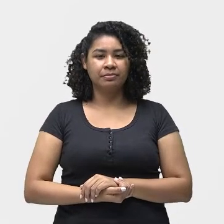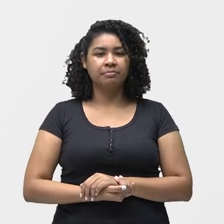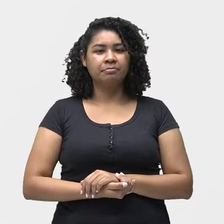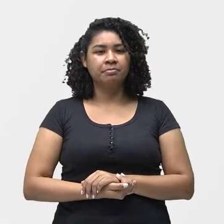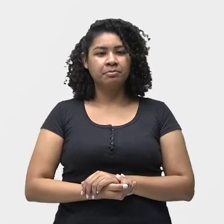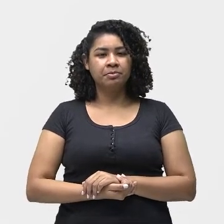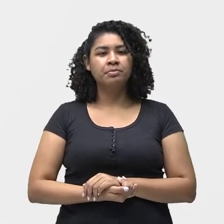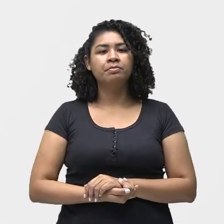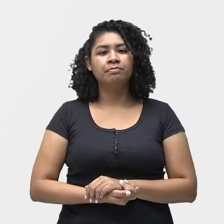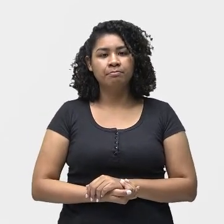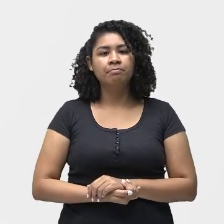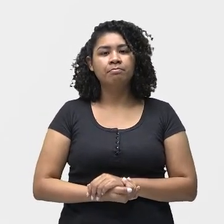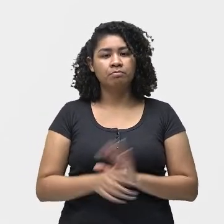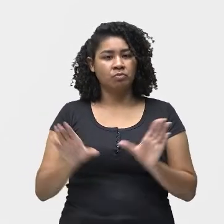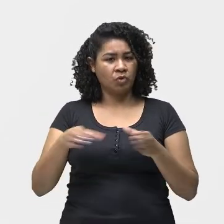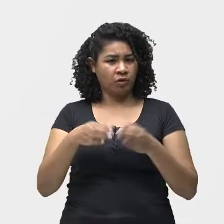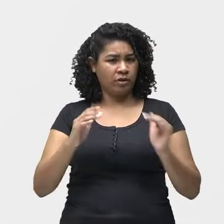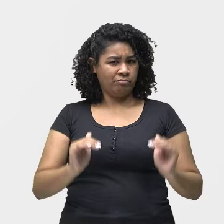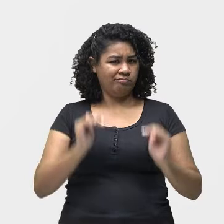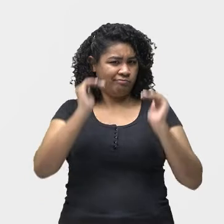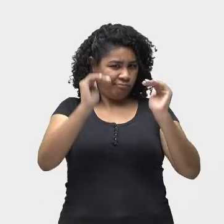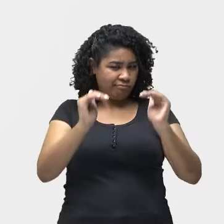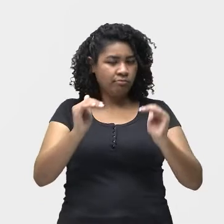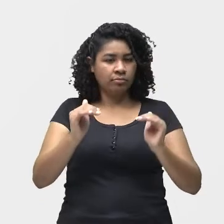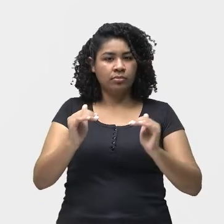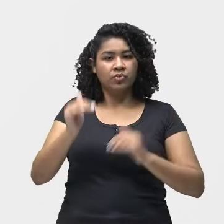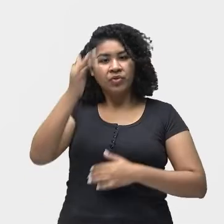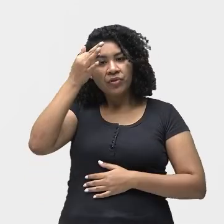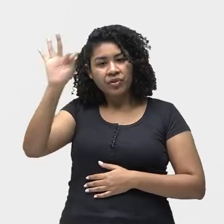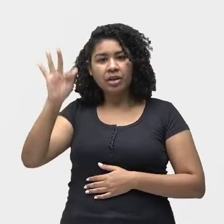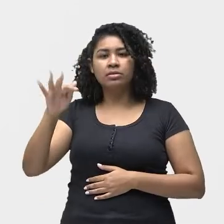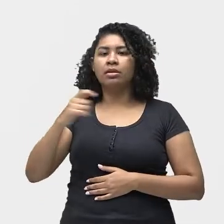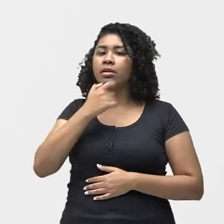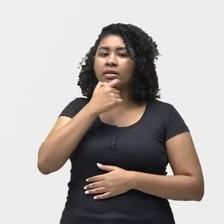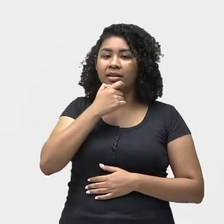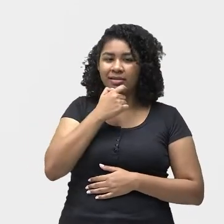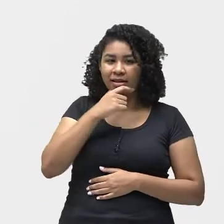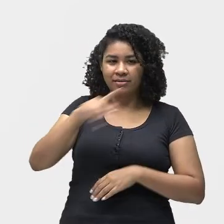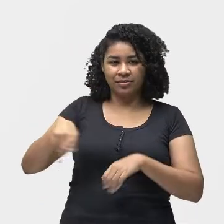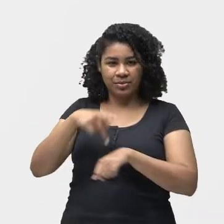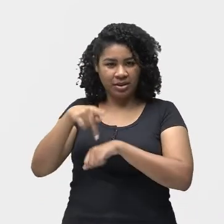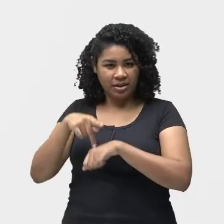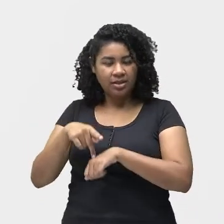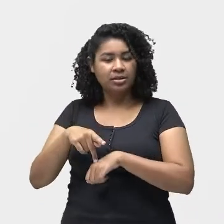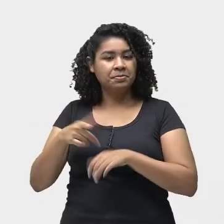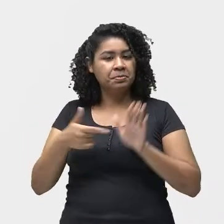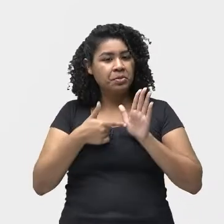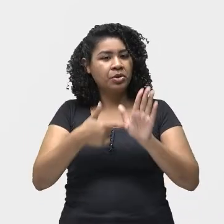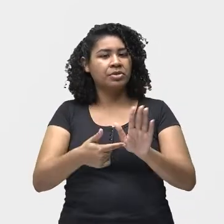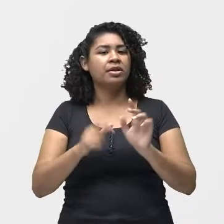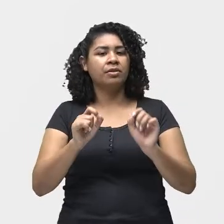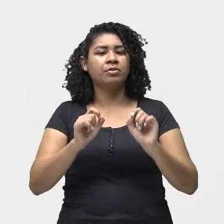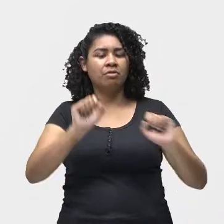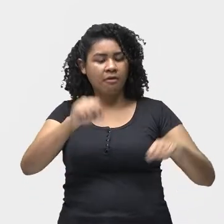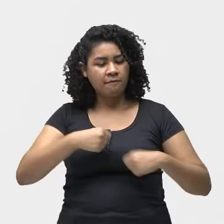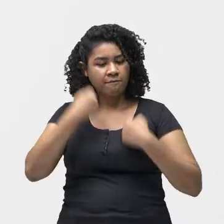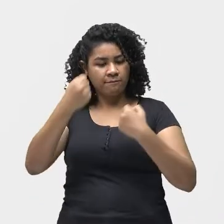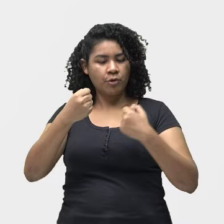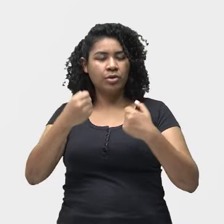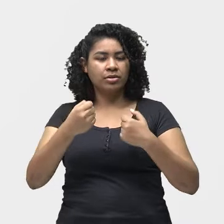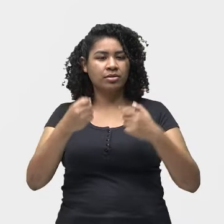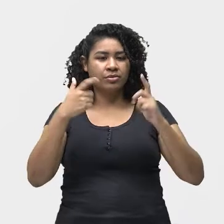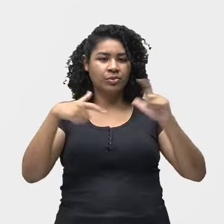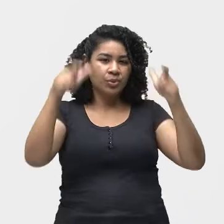monarquias em França e Inglaterra também mostrariam cedo sinais de fortalecimento do poder